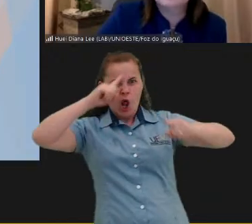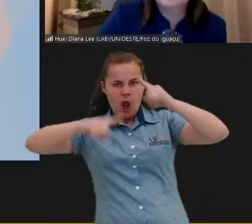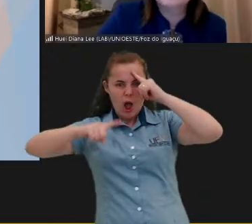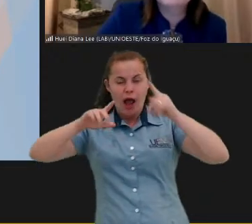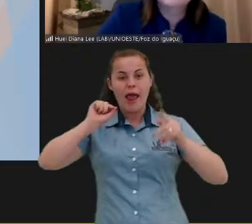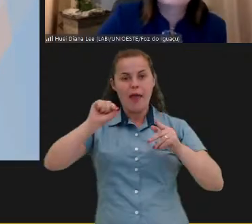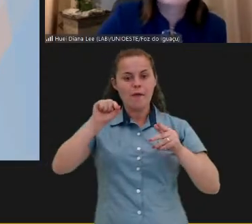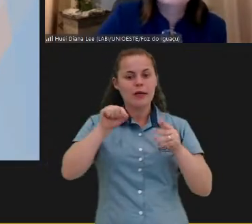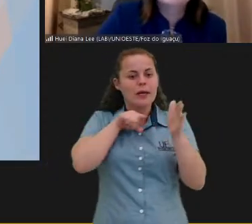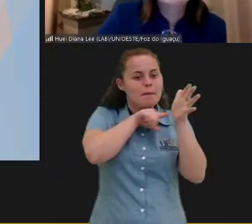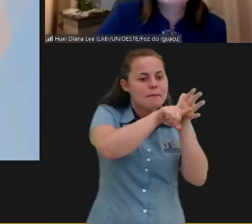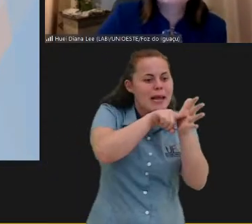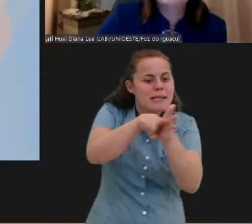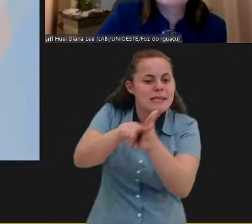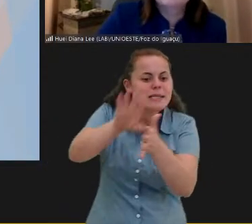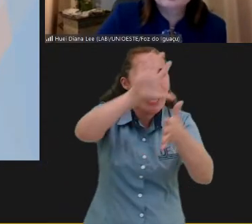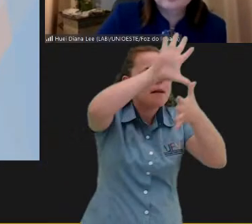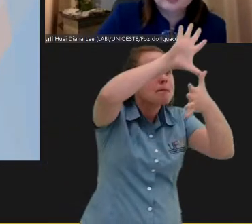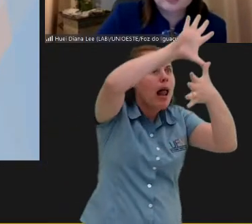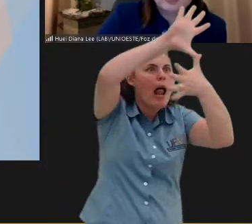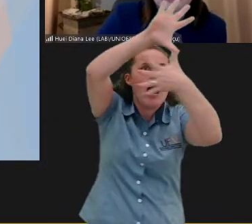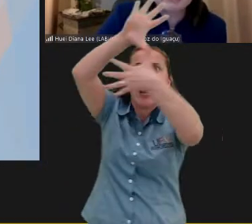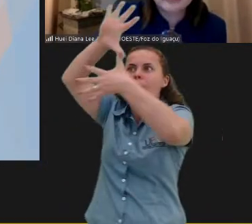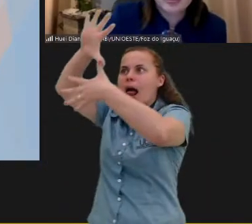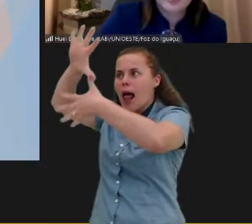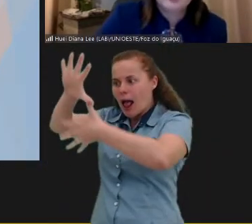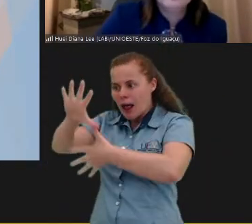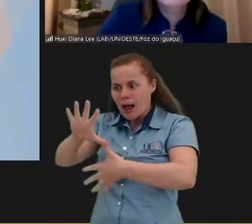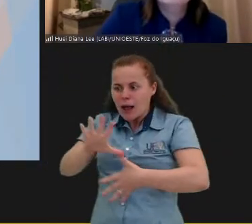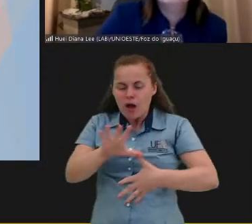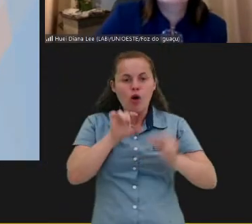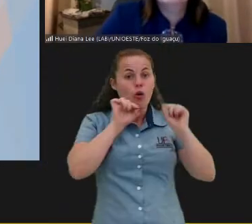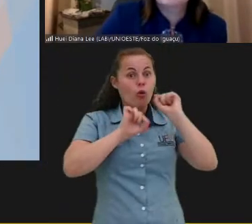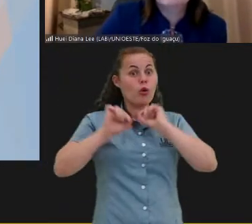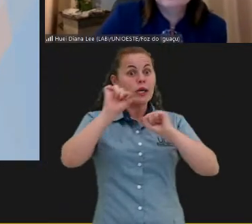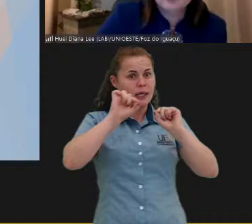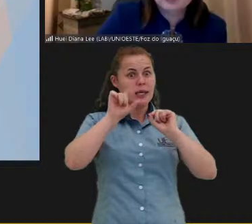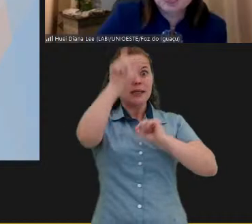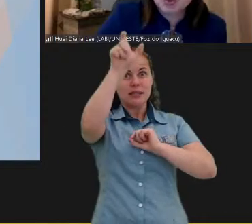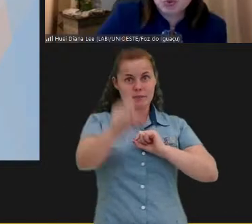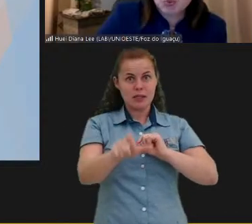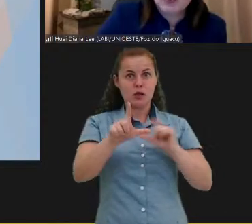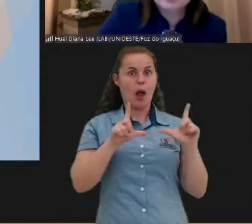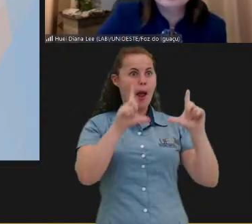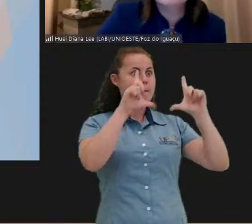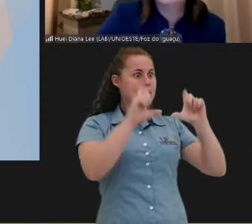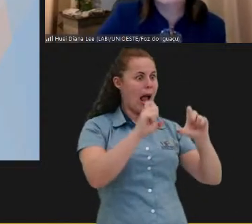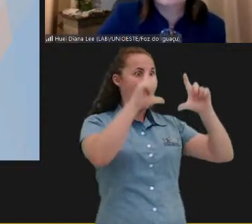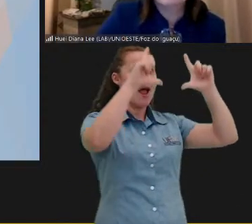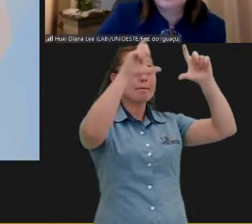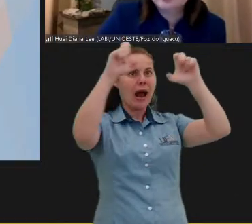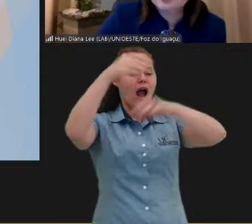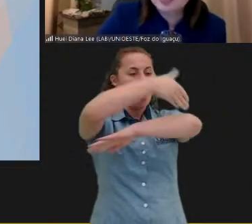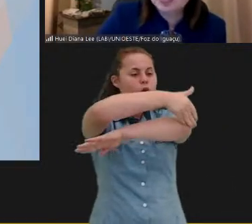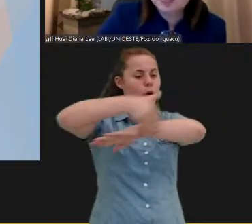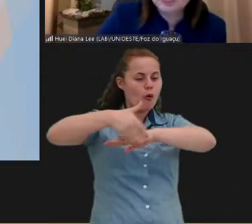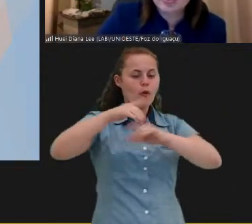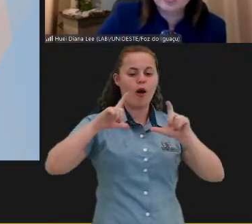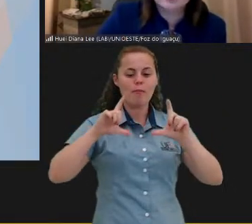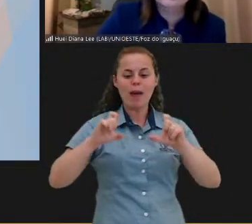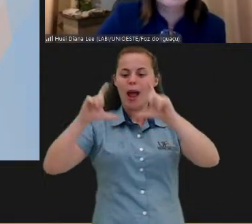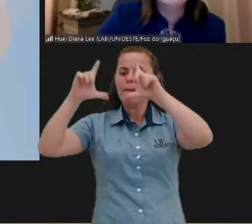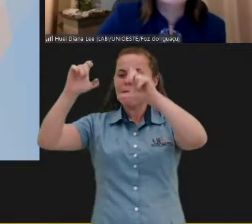mapear o mundo. E aí, o que os jogadores faziam? Eles tiravam fotos de ruas, eles colocavam conhecimento